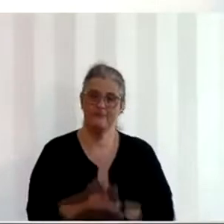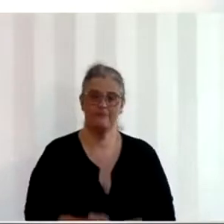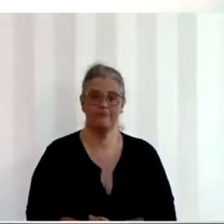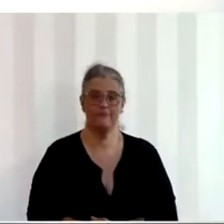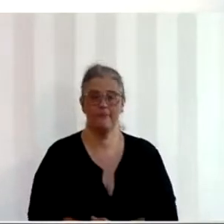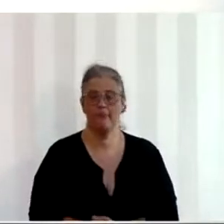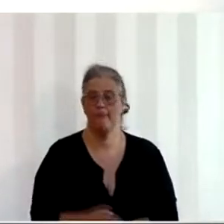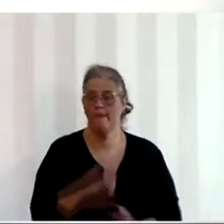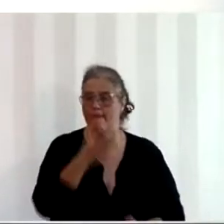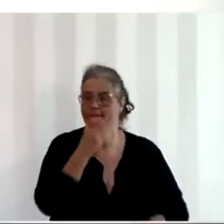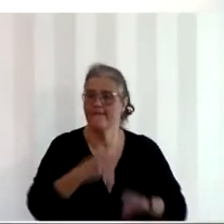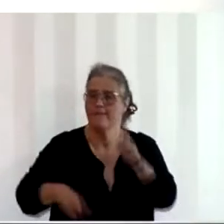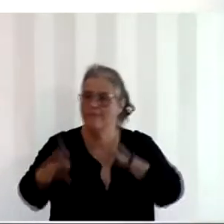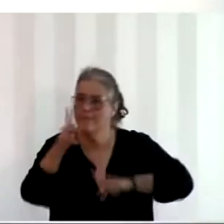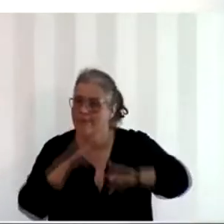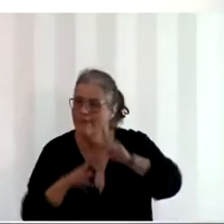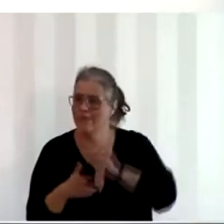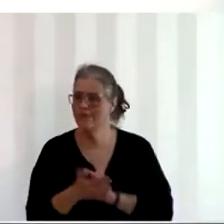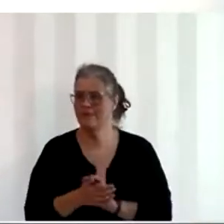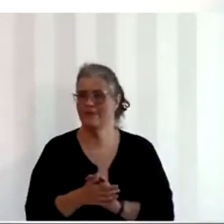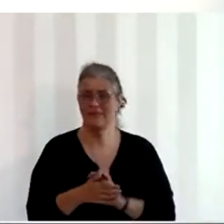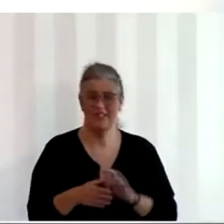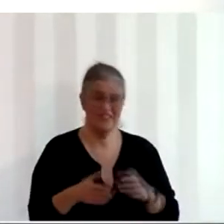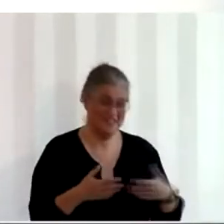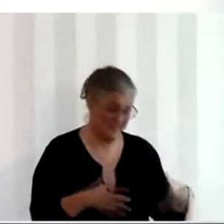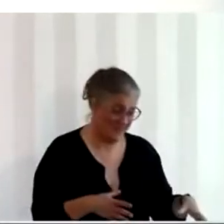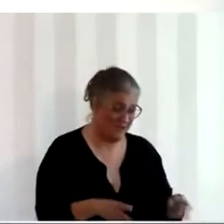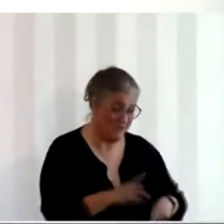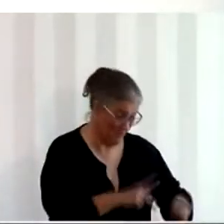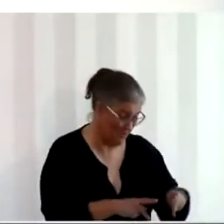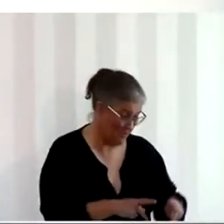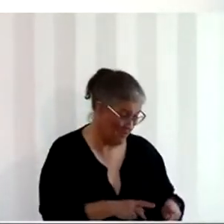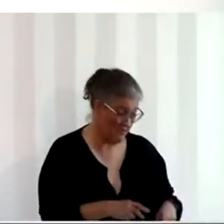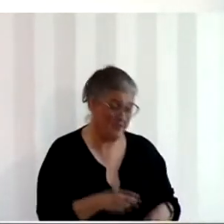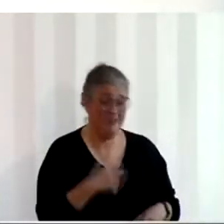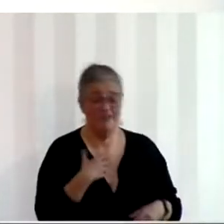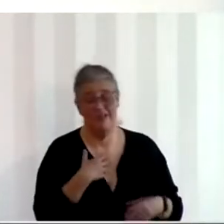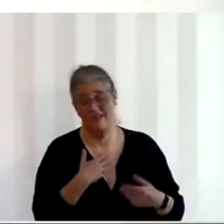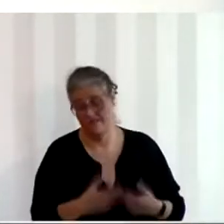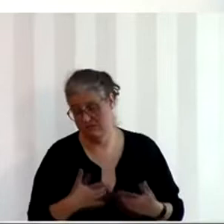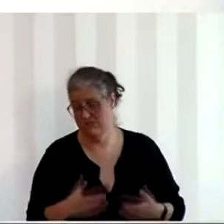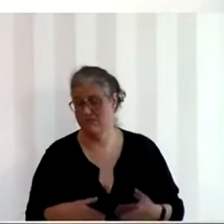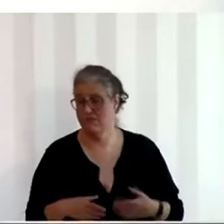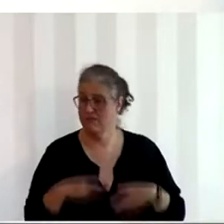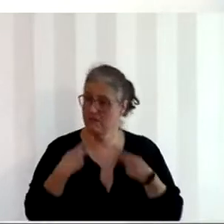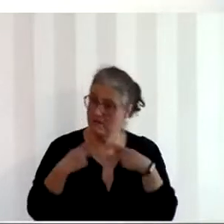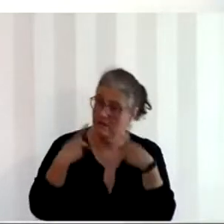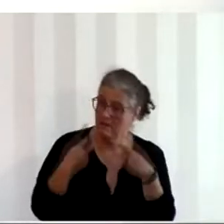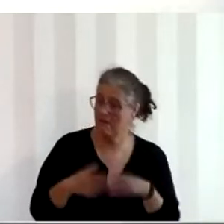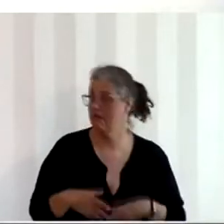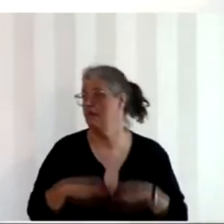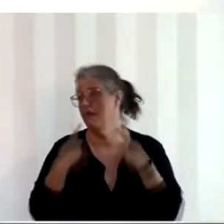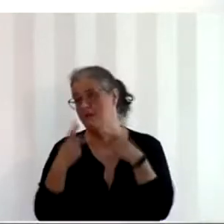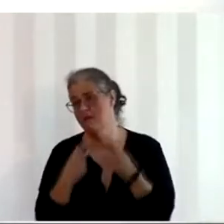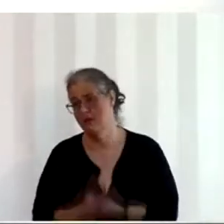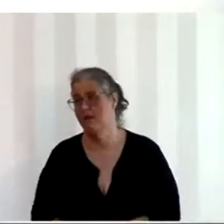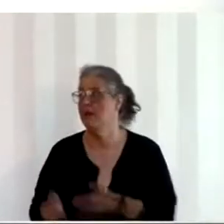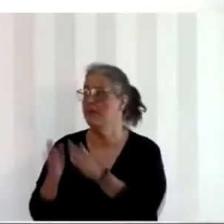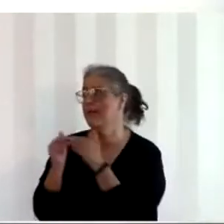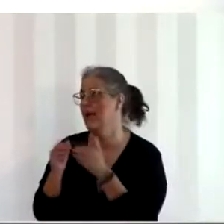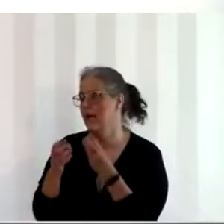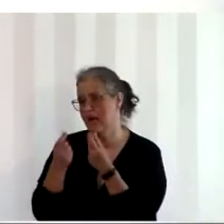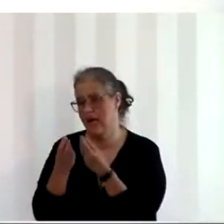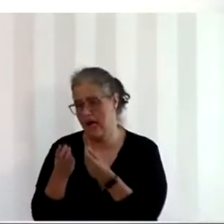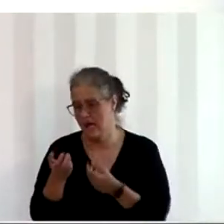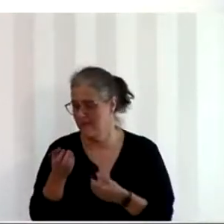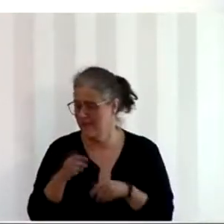que murmurava, um povo que reclamava às vezes que não aguentava mais comer maná, um povo que de vez em quando provocava o Senhor à ira pedindo carne, e Deus